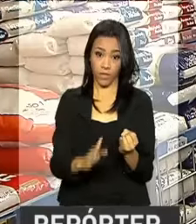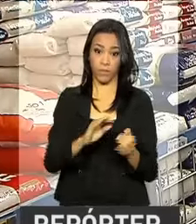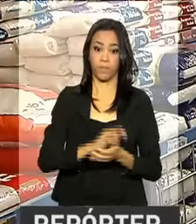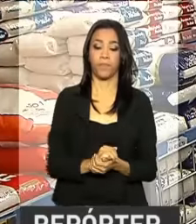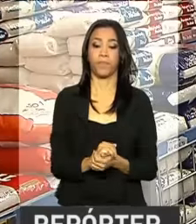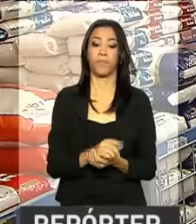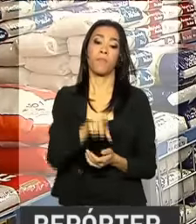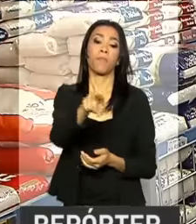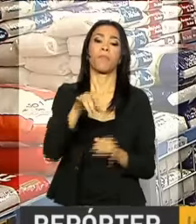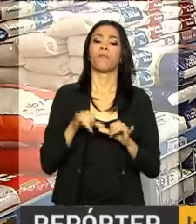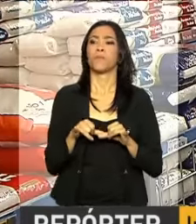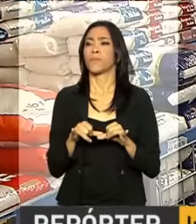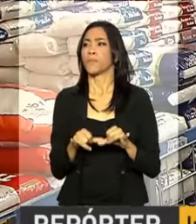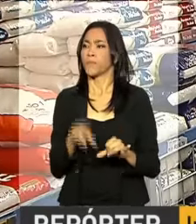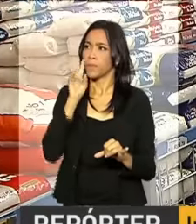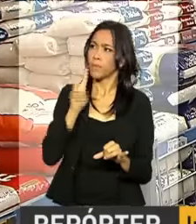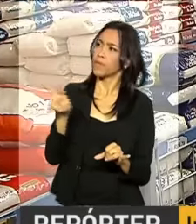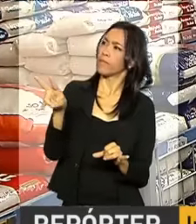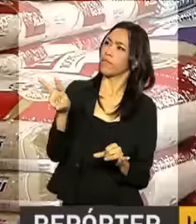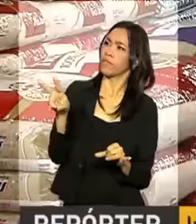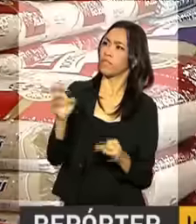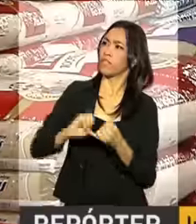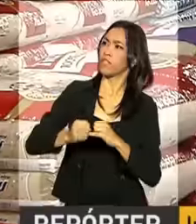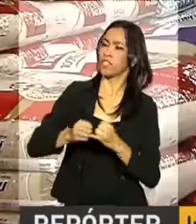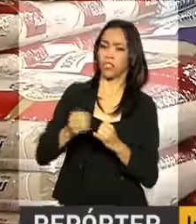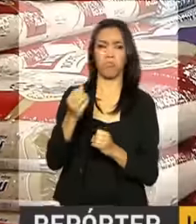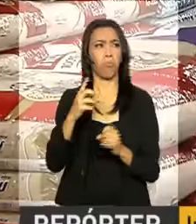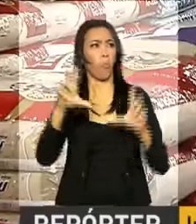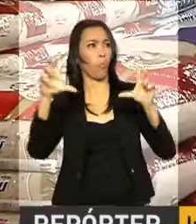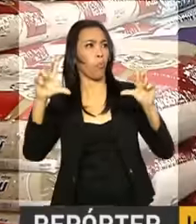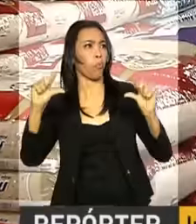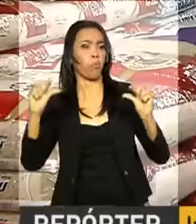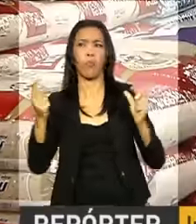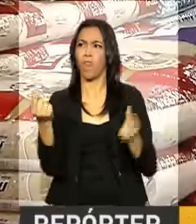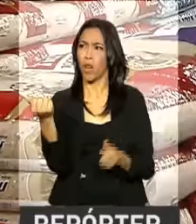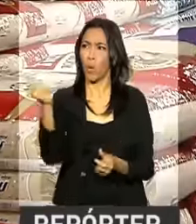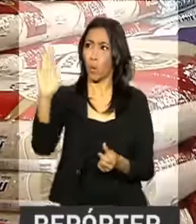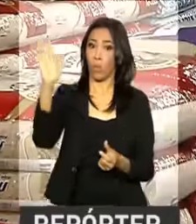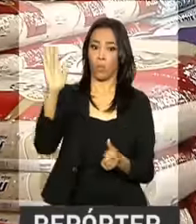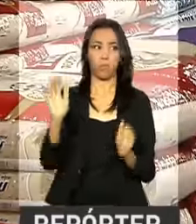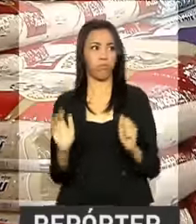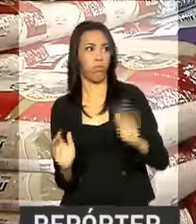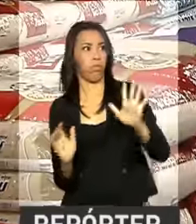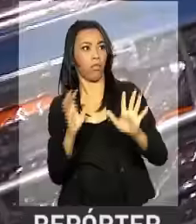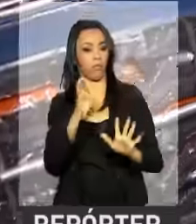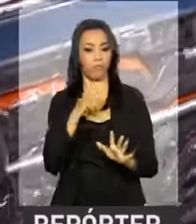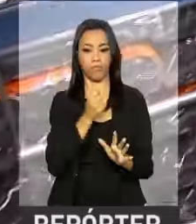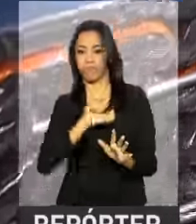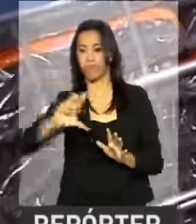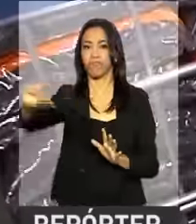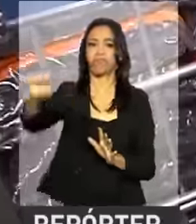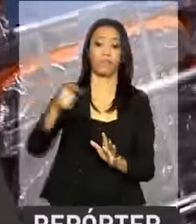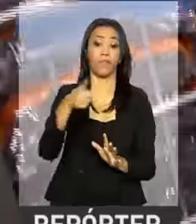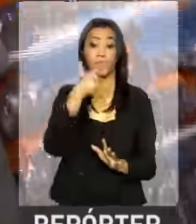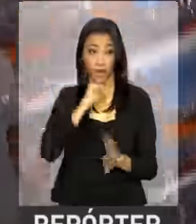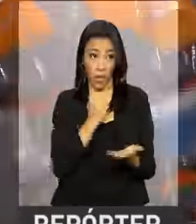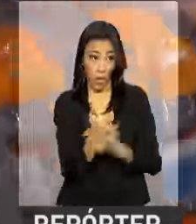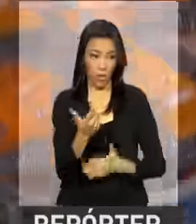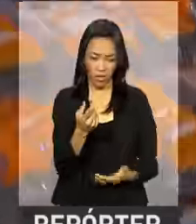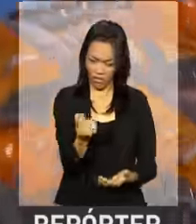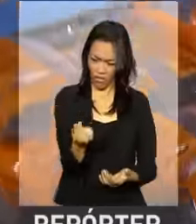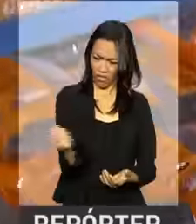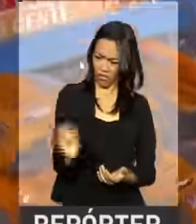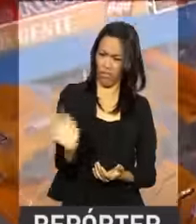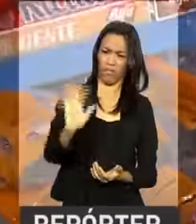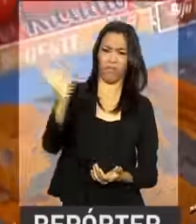O corredor do mercado chega a ficar vazio. Tem gente que vê o preço na prateleira e sai. Quem compra não está